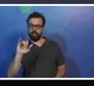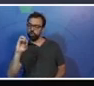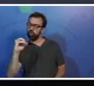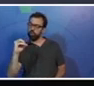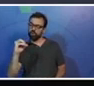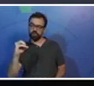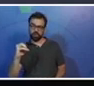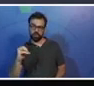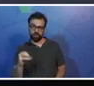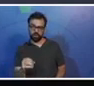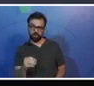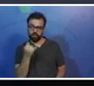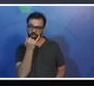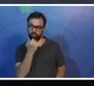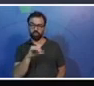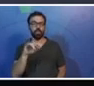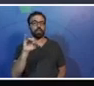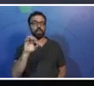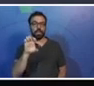Vamos para a segunda questão?